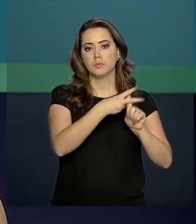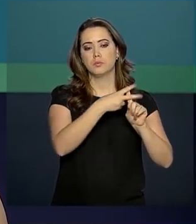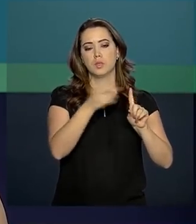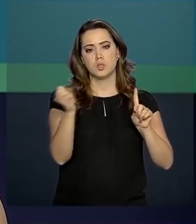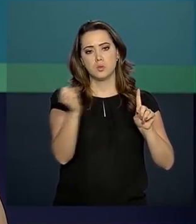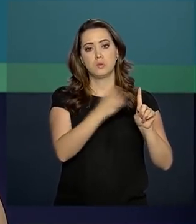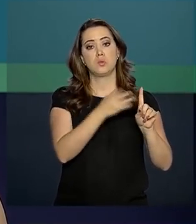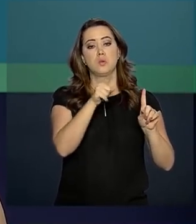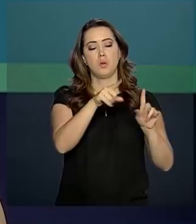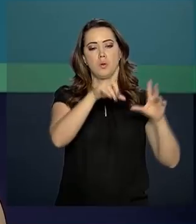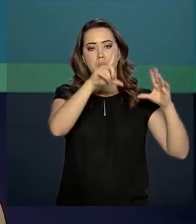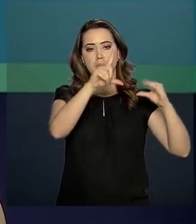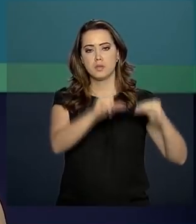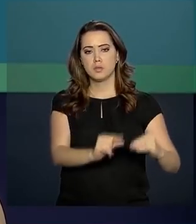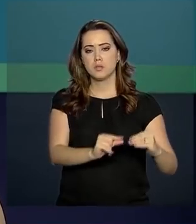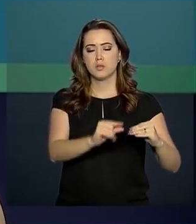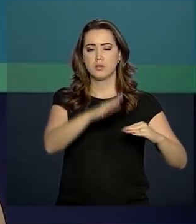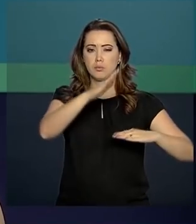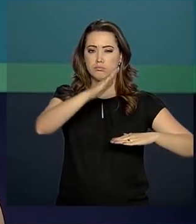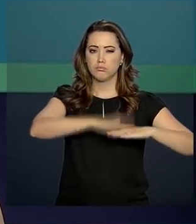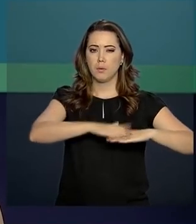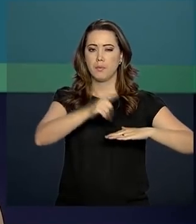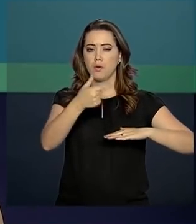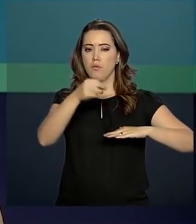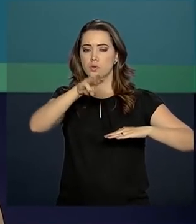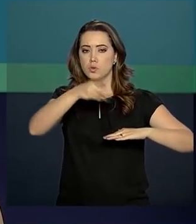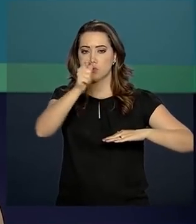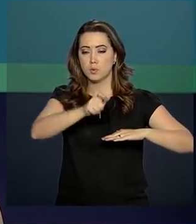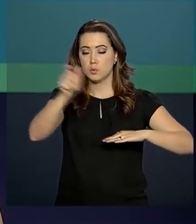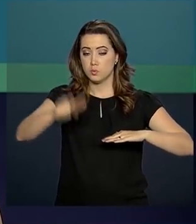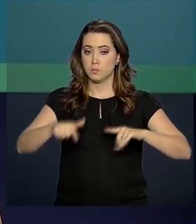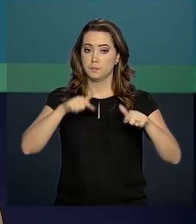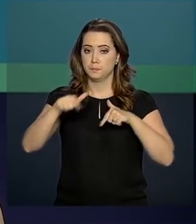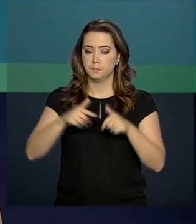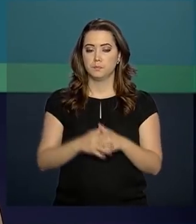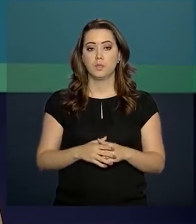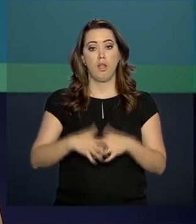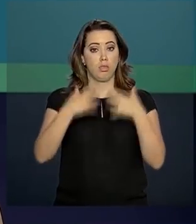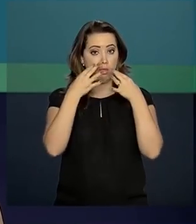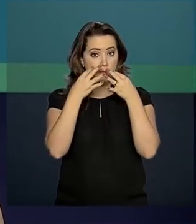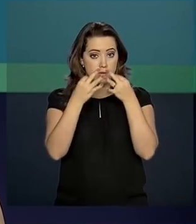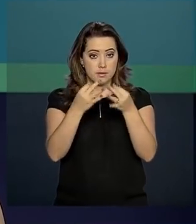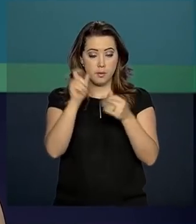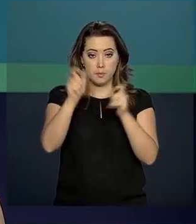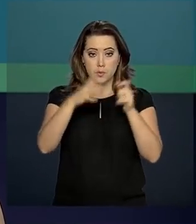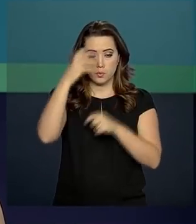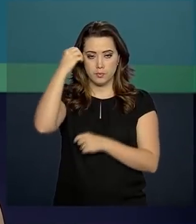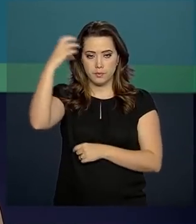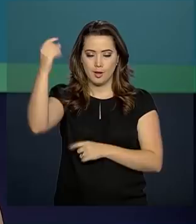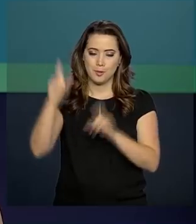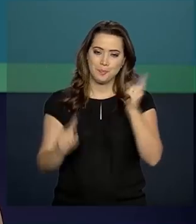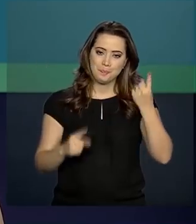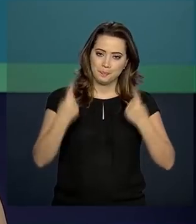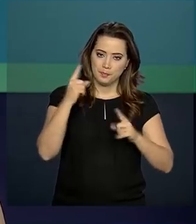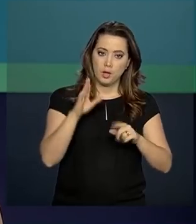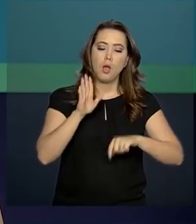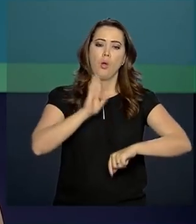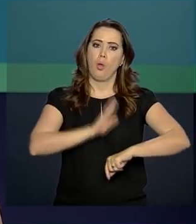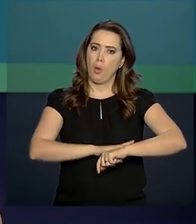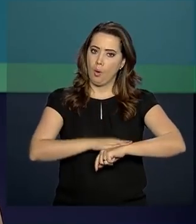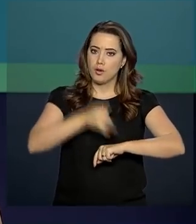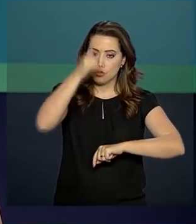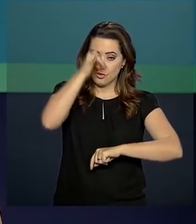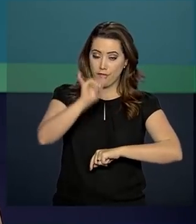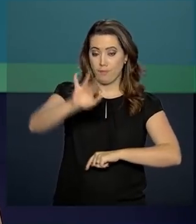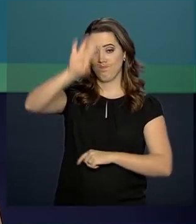prevê percentual menor de contribuição para 20 milhões de trabalhadores. Um alerta para quem vai viajar no carnaval. É hora